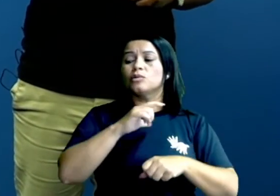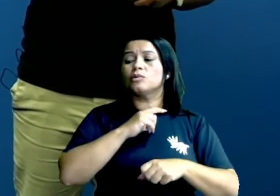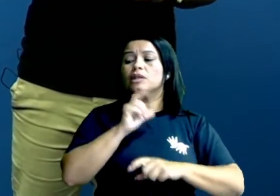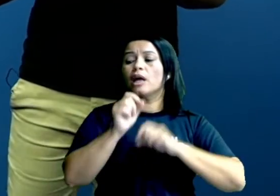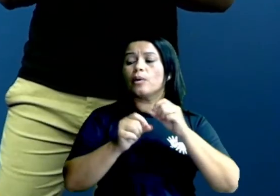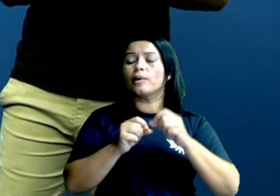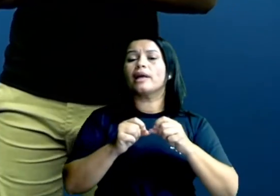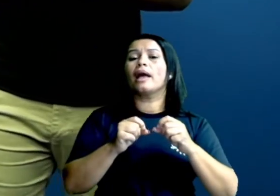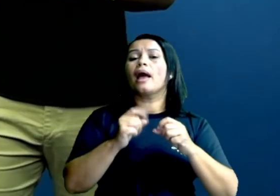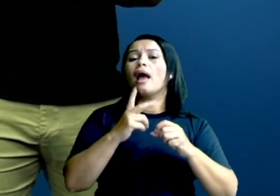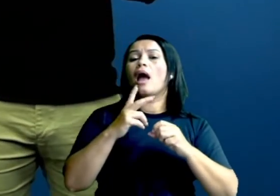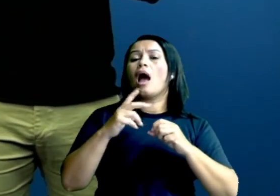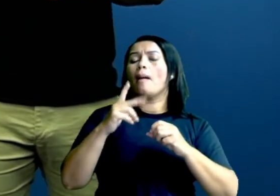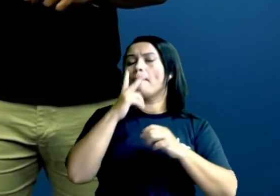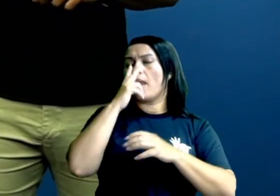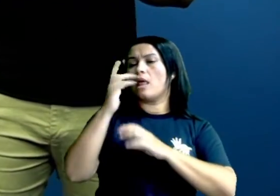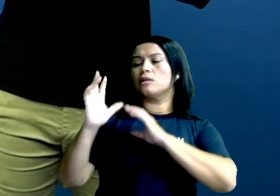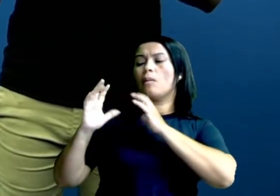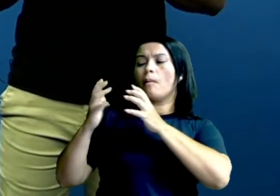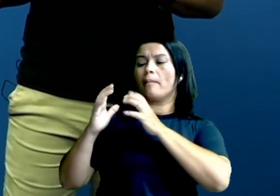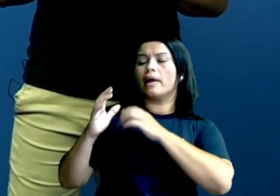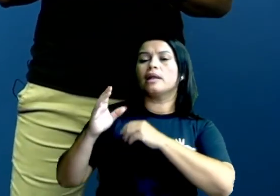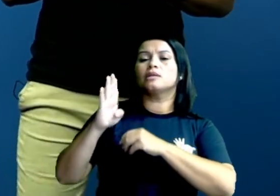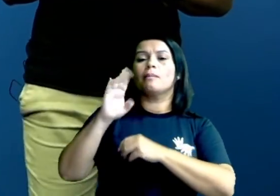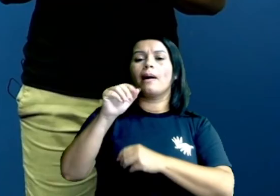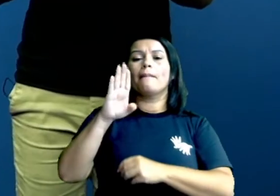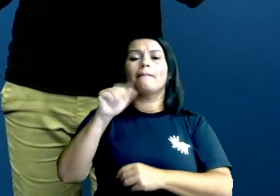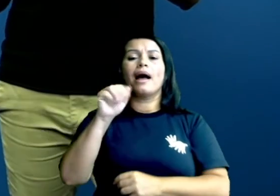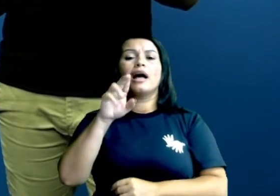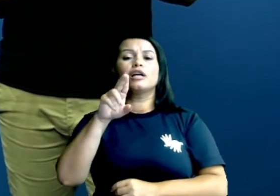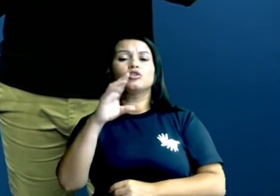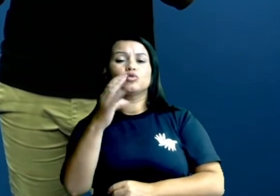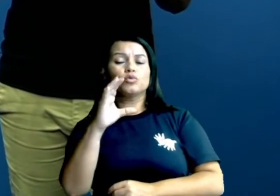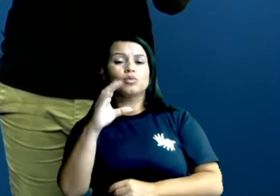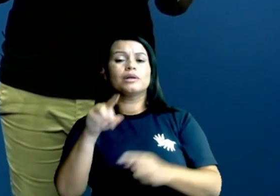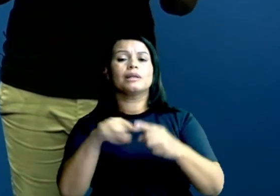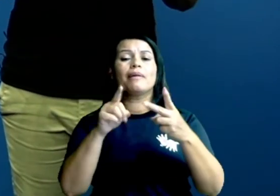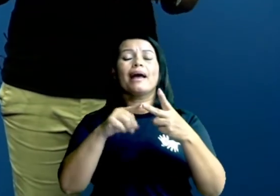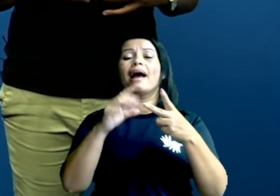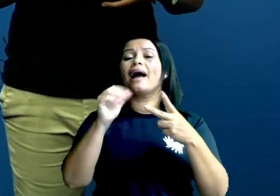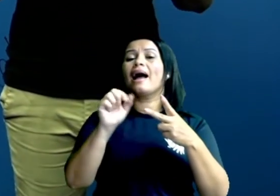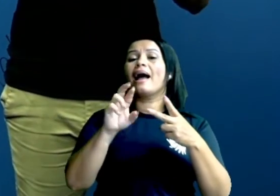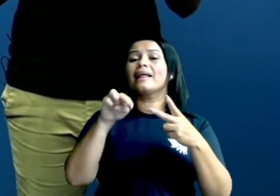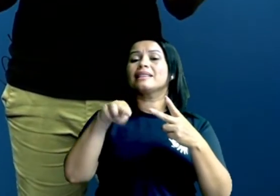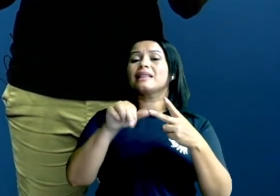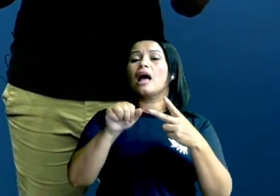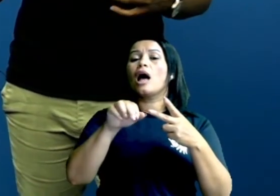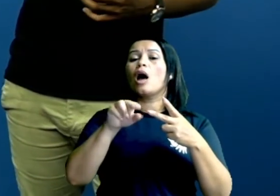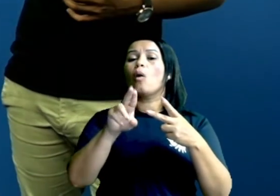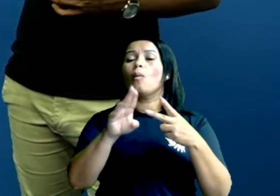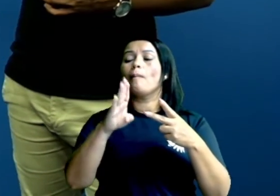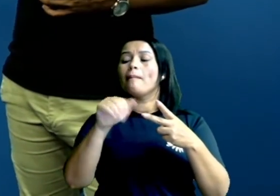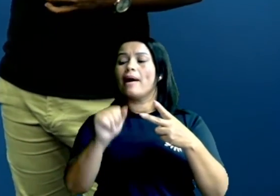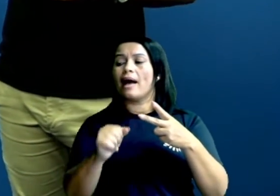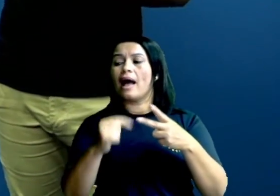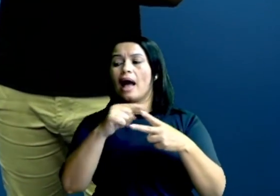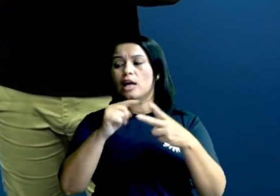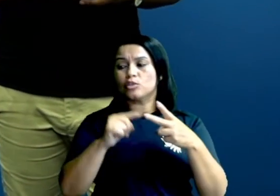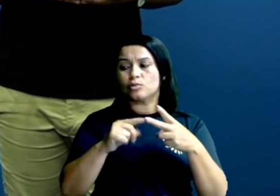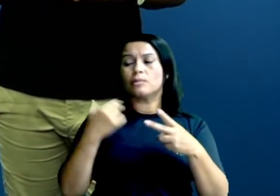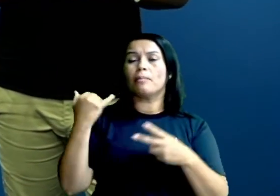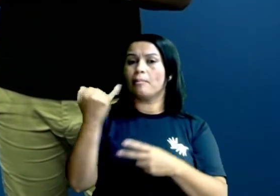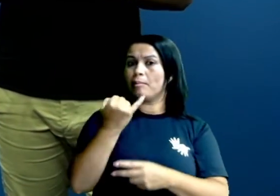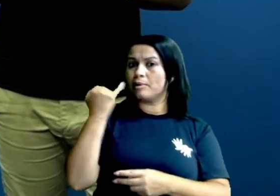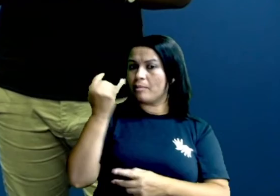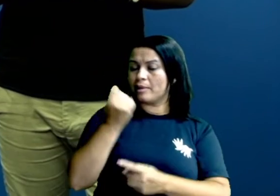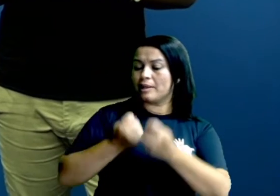duas em especiais eu vou destacar, o babaçu e a carnaúba. O babaçu e a carnaúba são plantas muito importantes para a economia